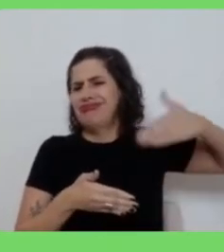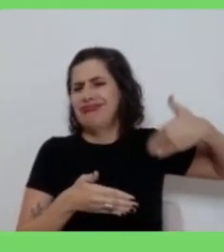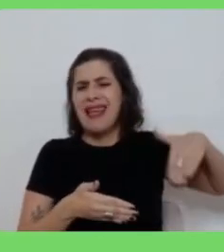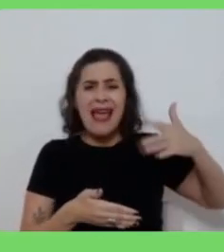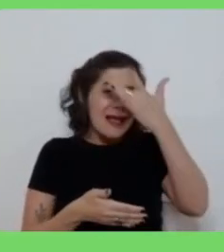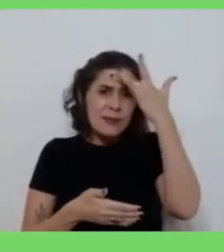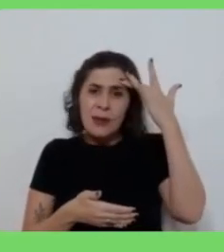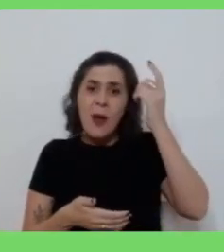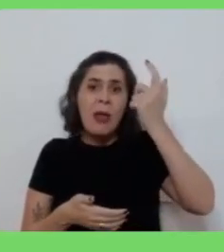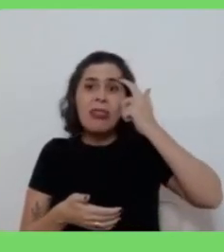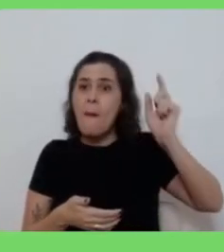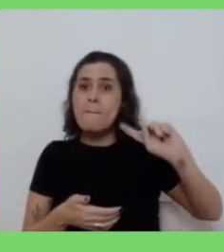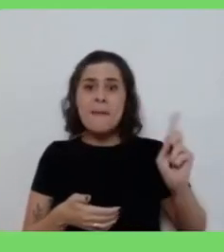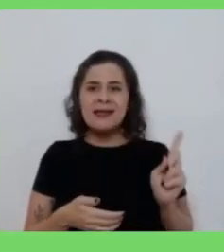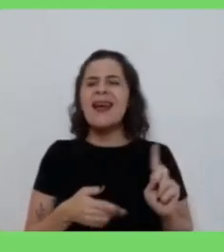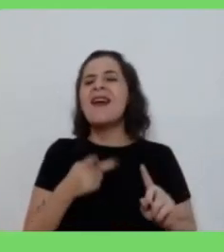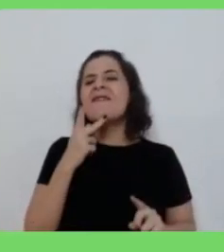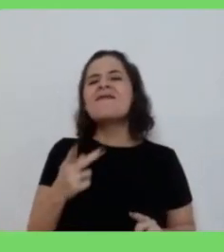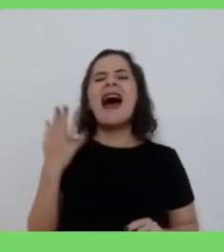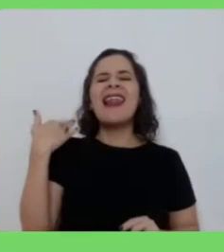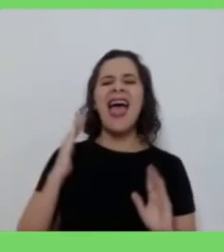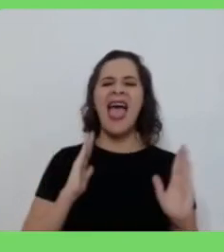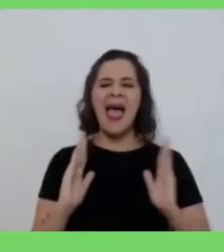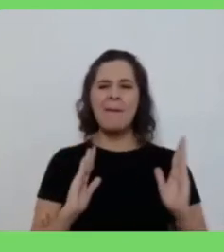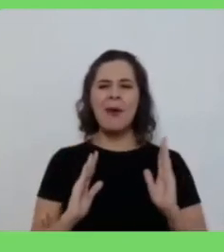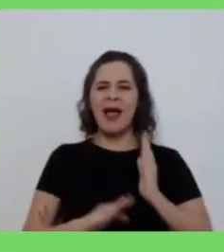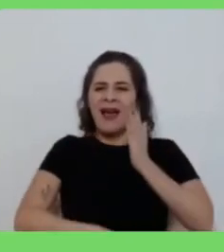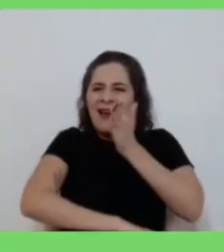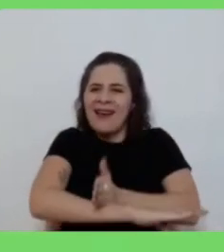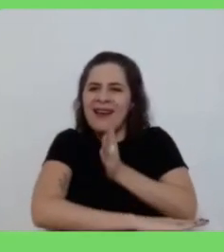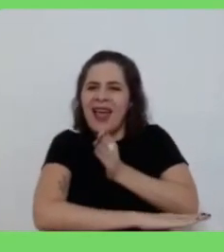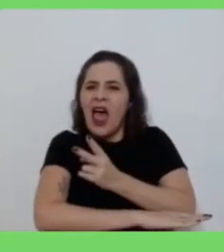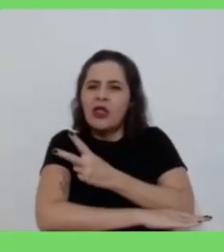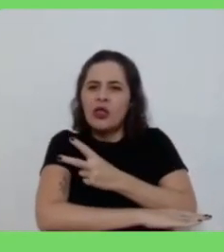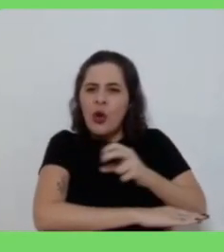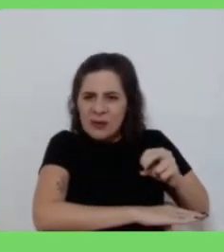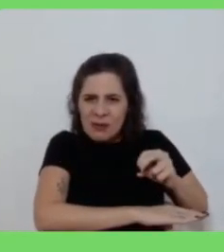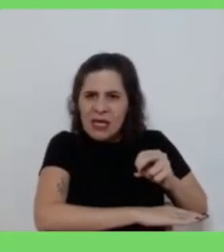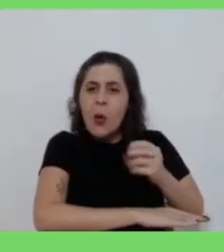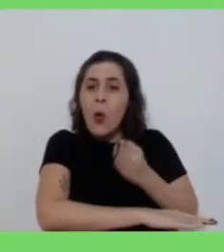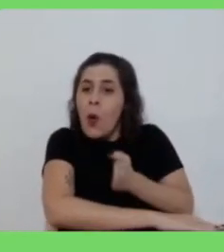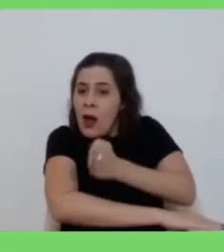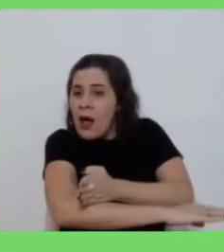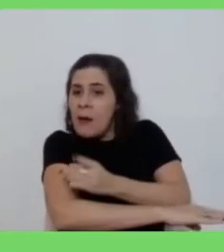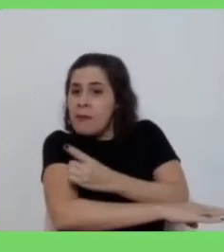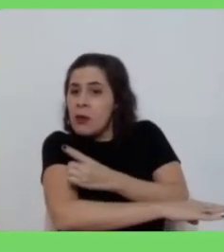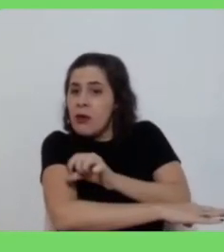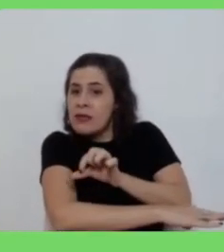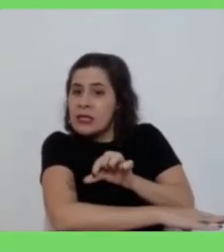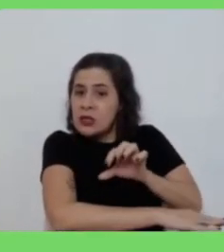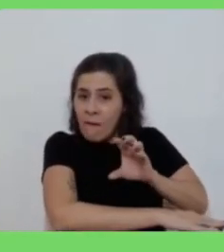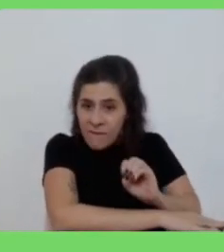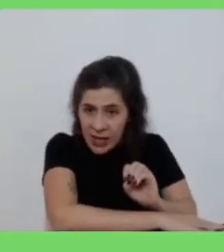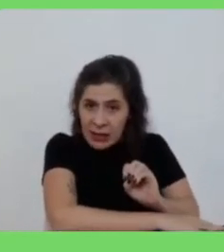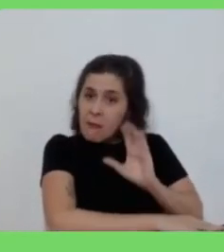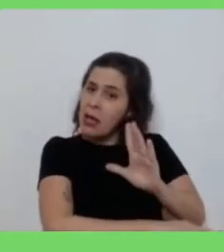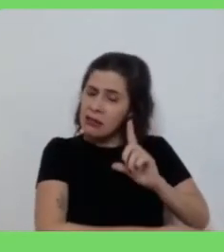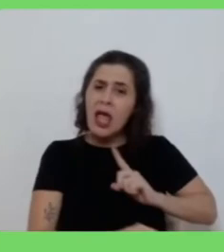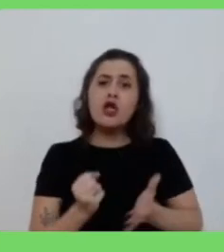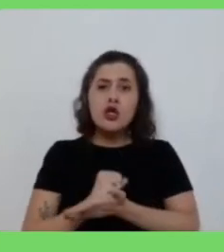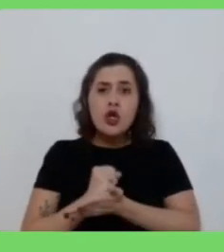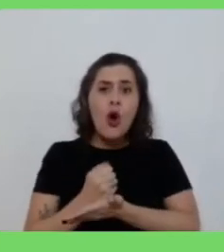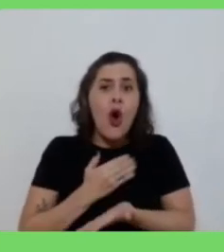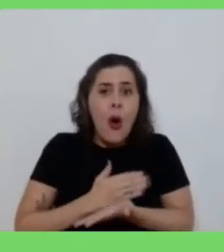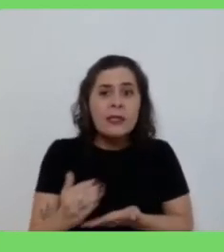imaginam aqui no Brasil o pessoal fala muito dos anos 2000 e até dos anos 90 mas assim existem jogos desde